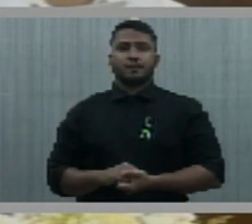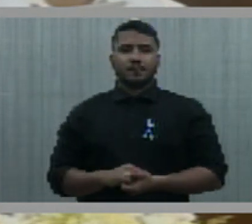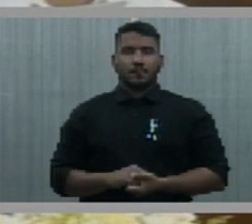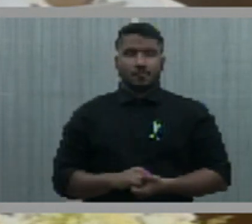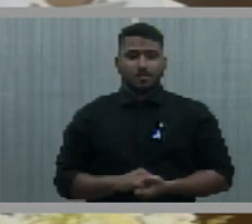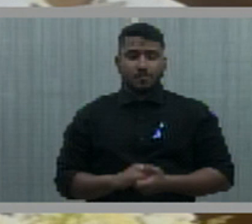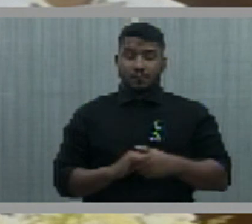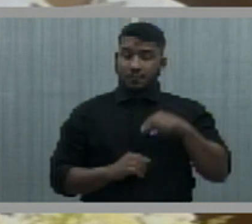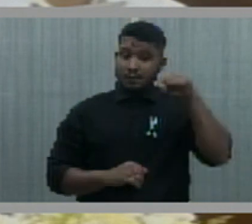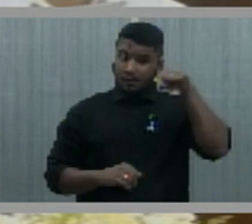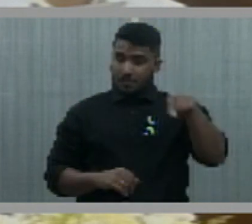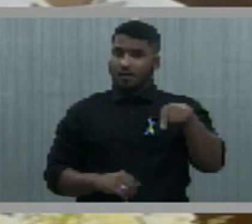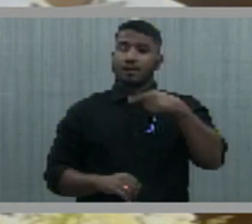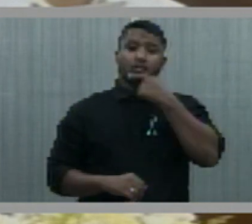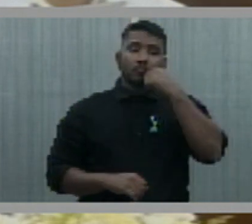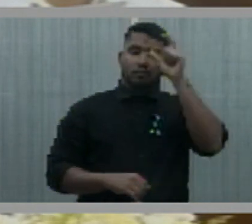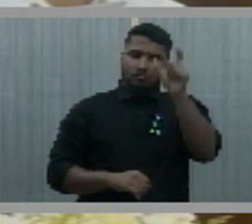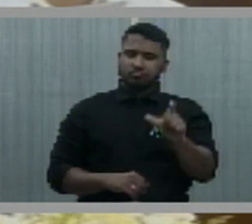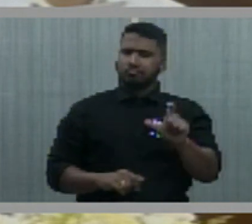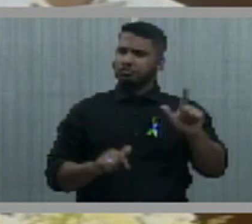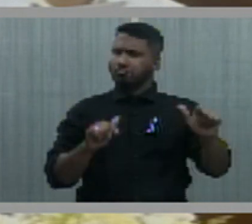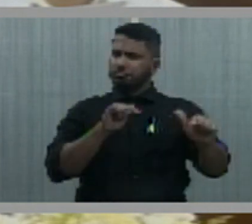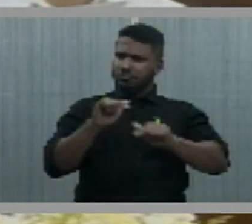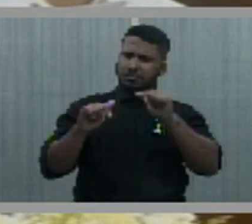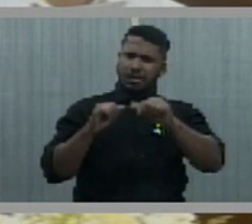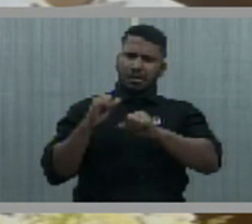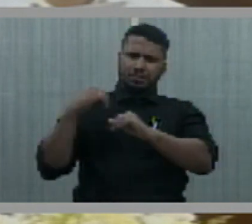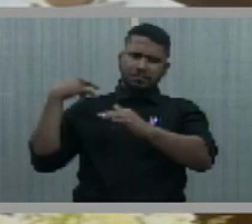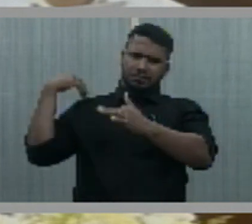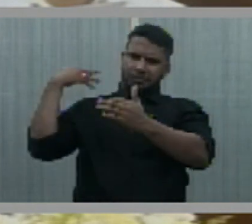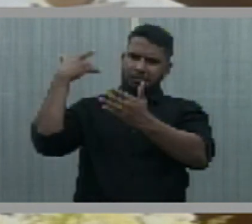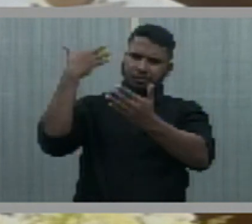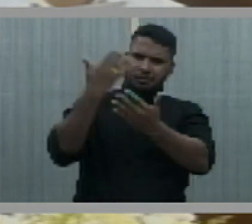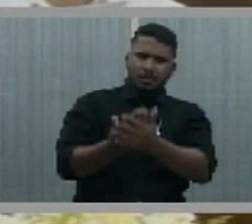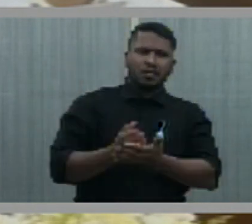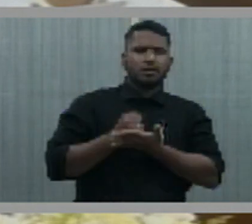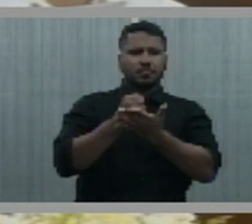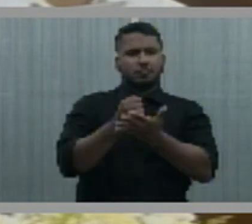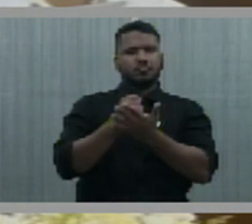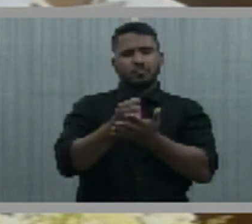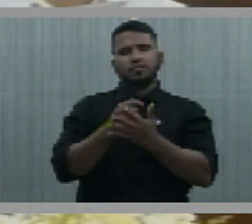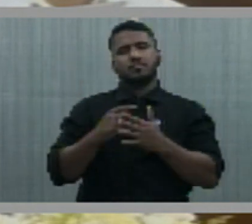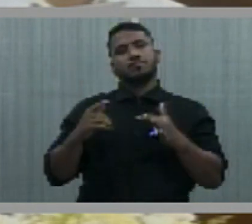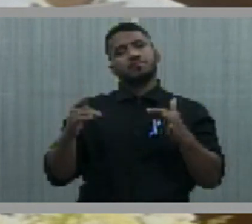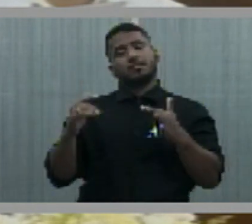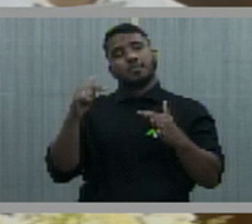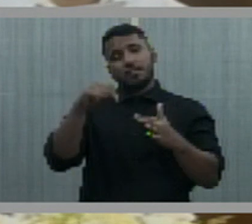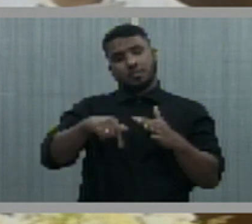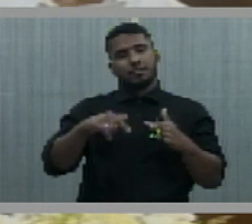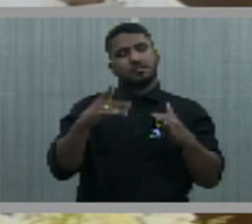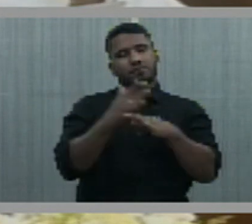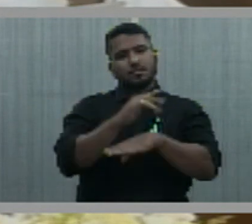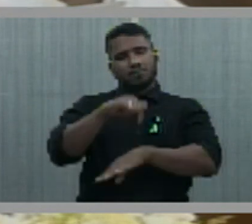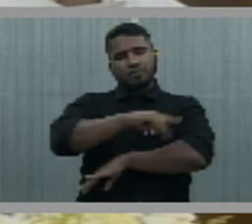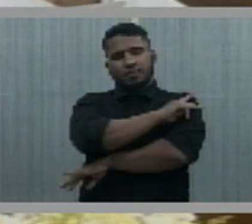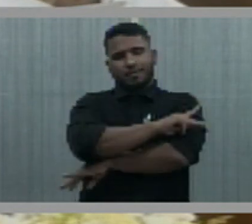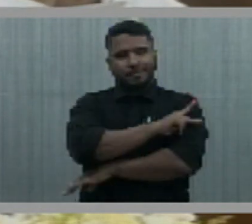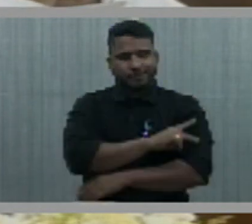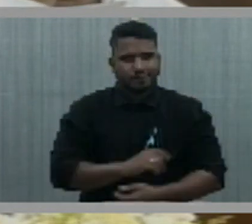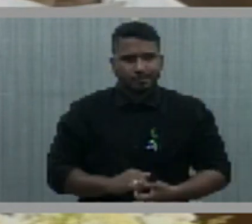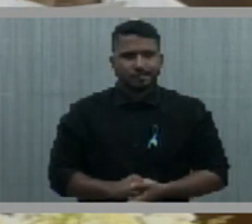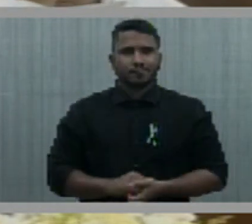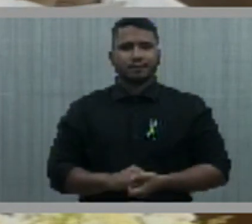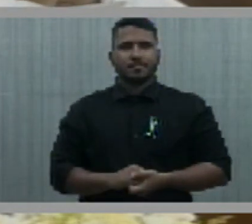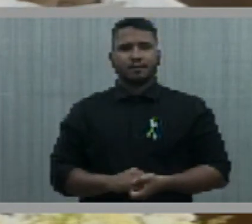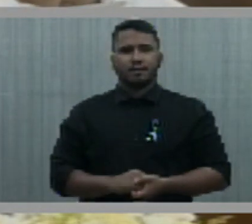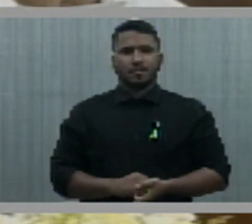O homenageado vem prestando inestimáveis serviços à comunidade piauiense, notadamente aqueles em situação